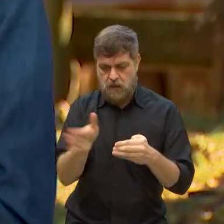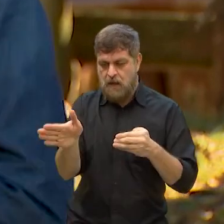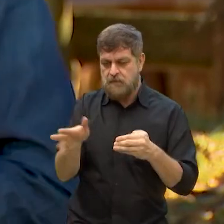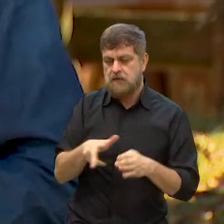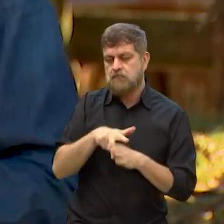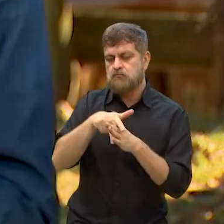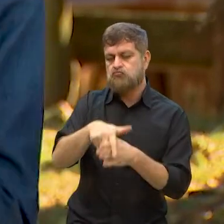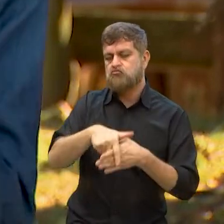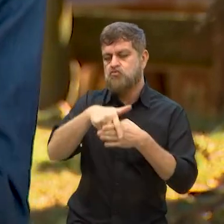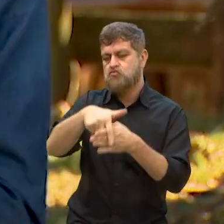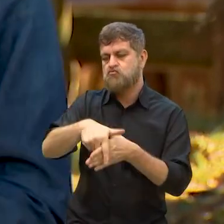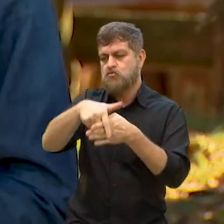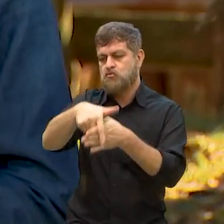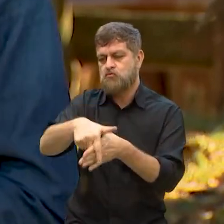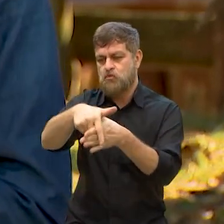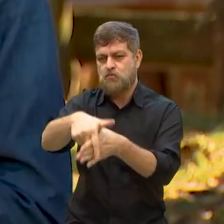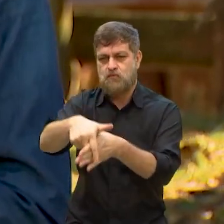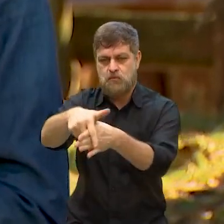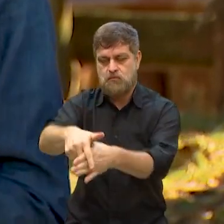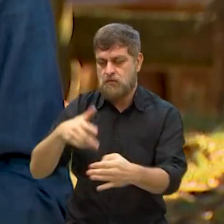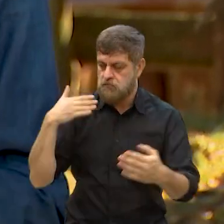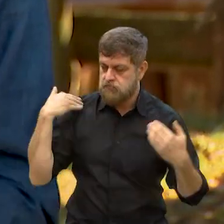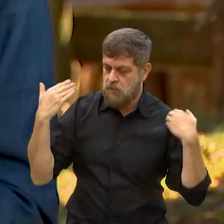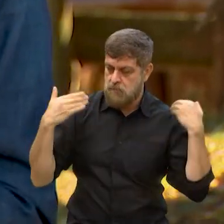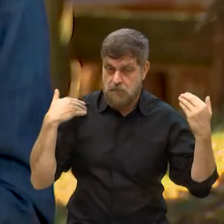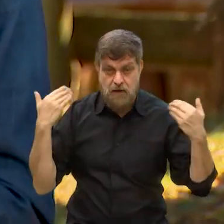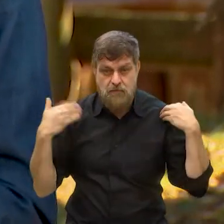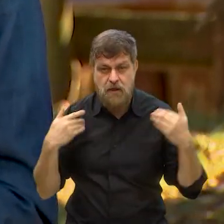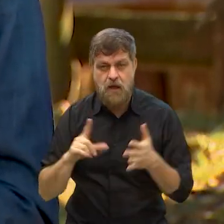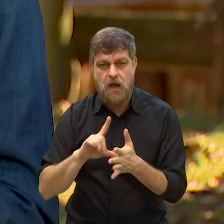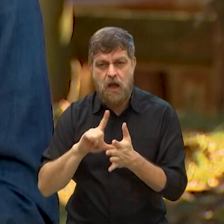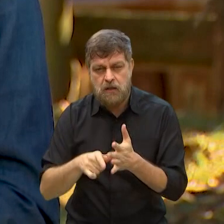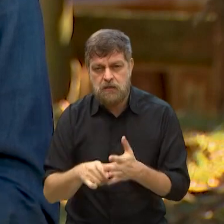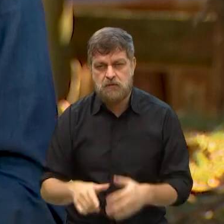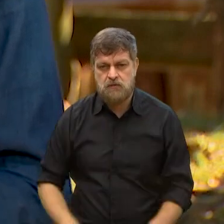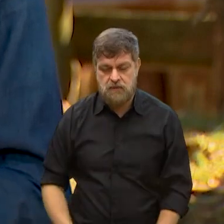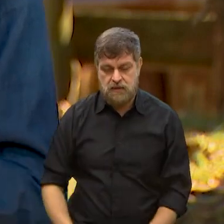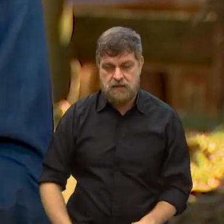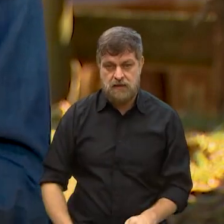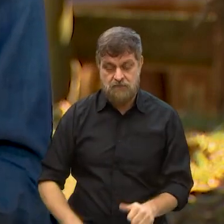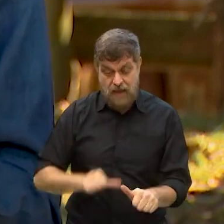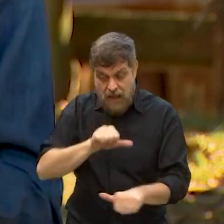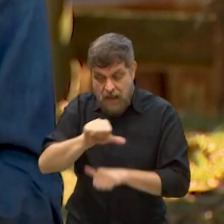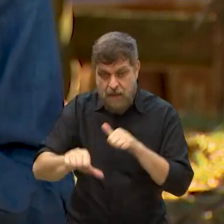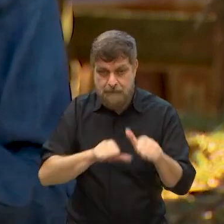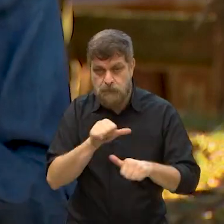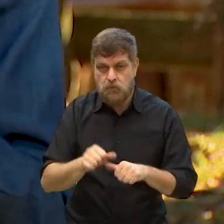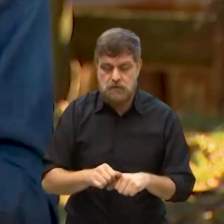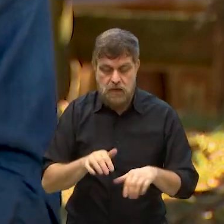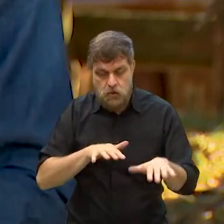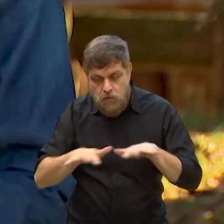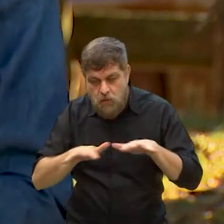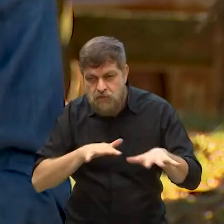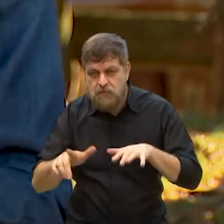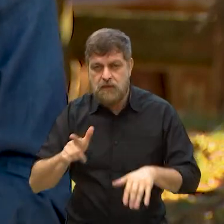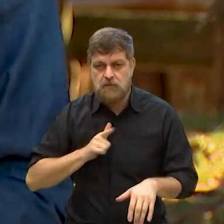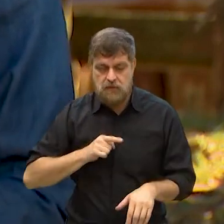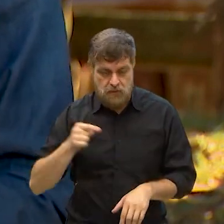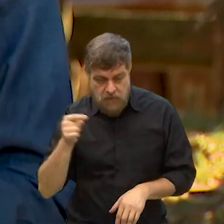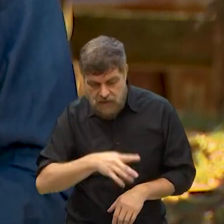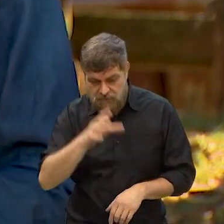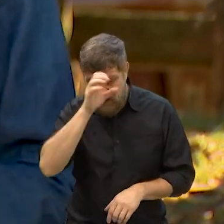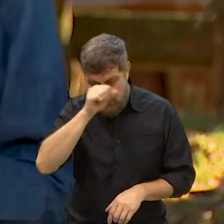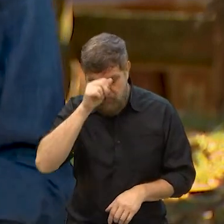já consegue tirar ele do redondel e está passeando. Mas nisso você tem que depois alocando os